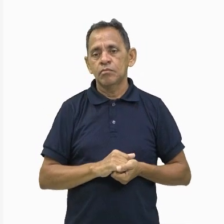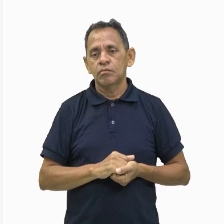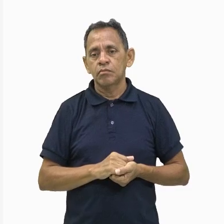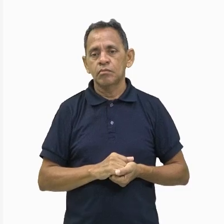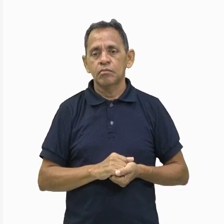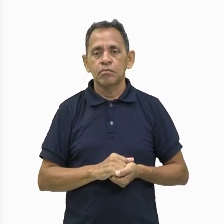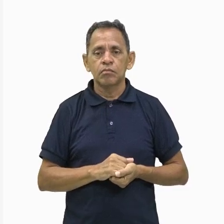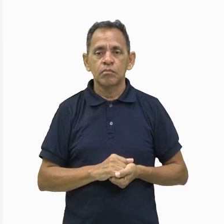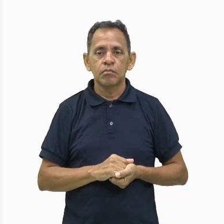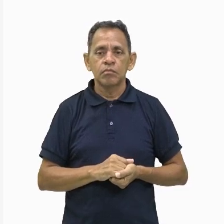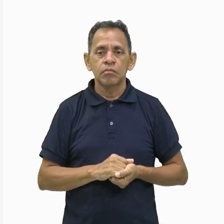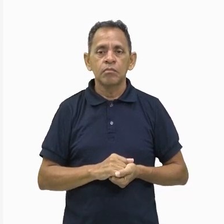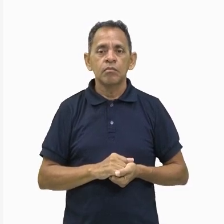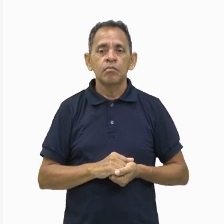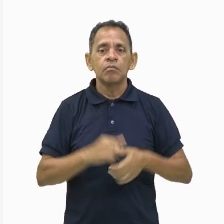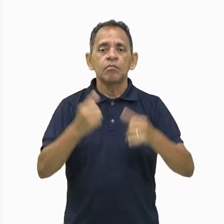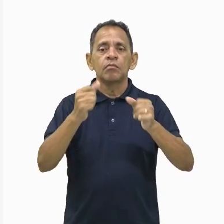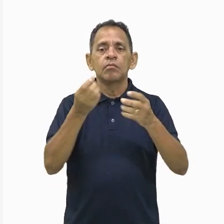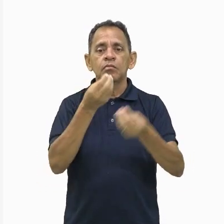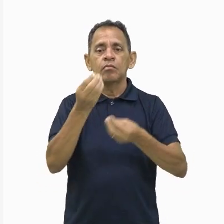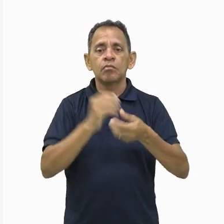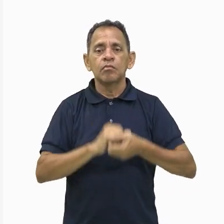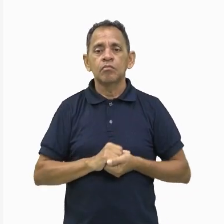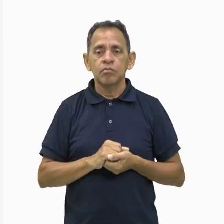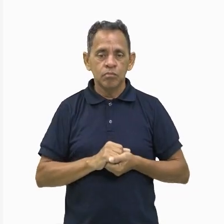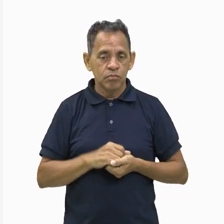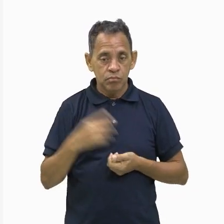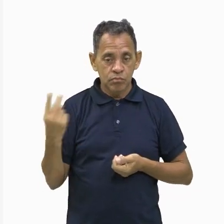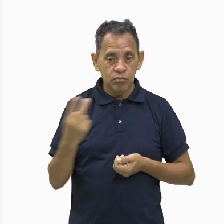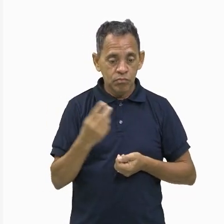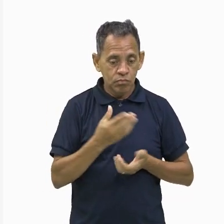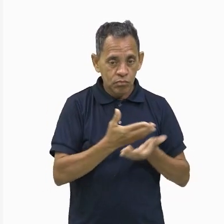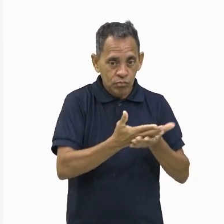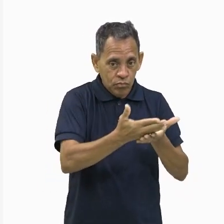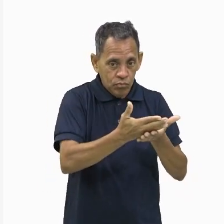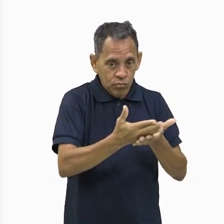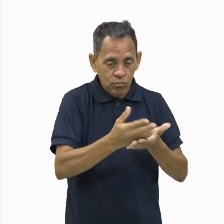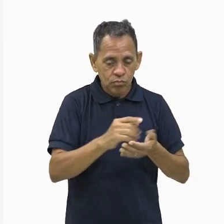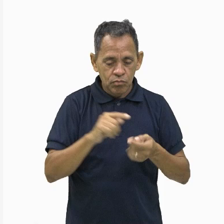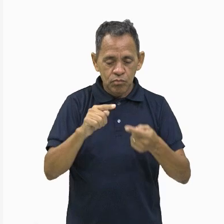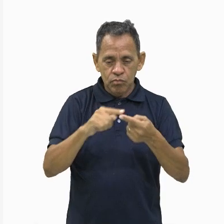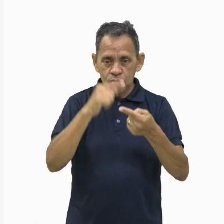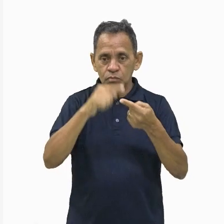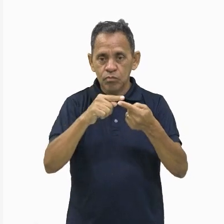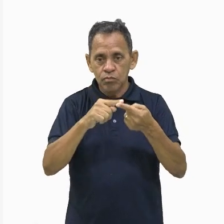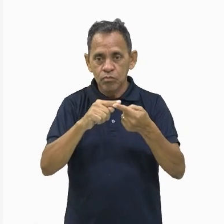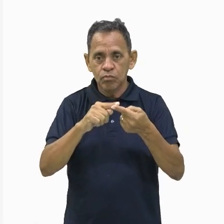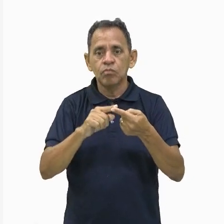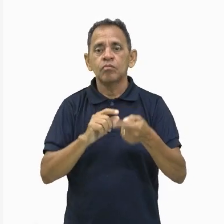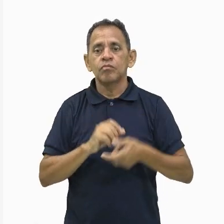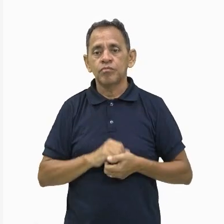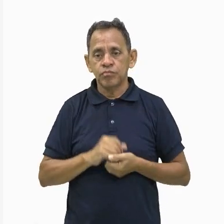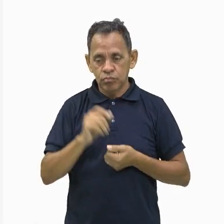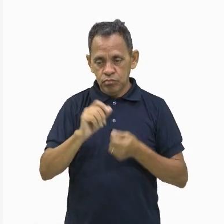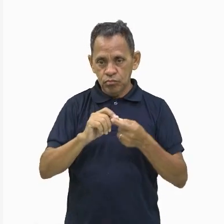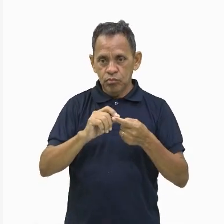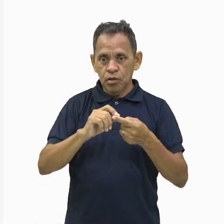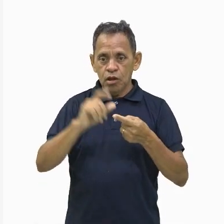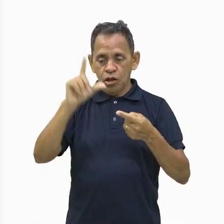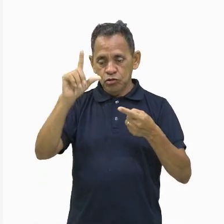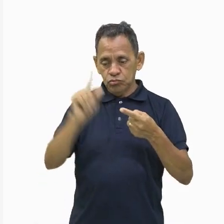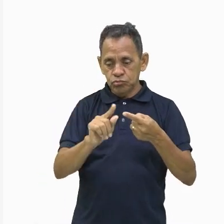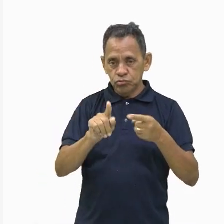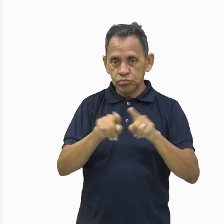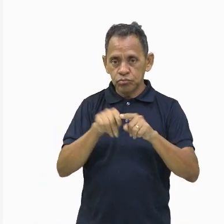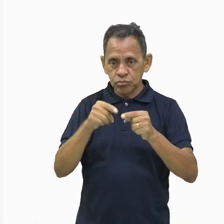basta multiplicar o valor inicial pelo fator de redução e depois pelo fator de aumento, que no nosso caso da